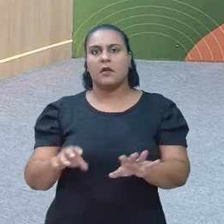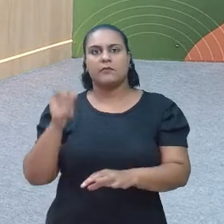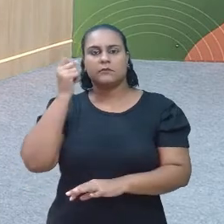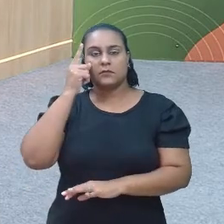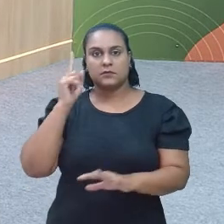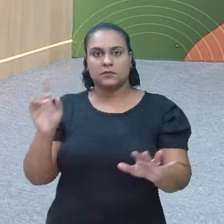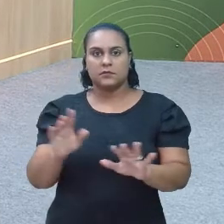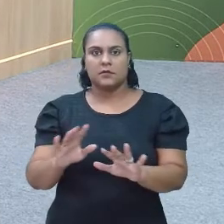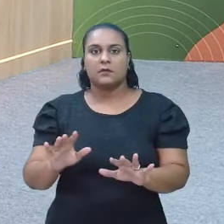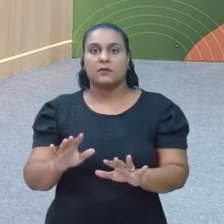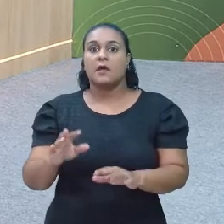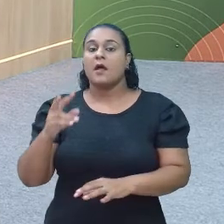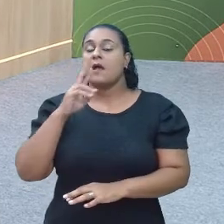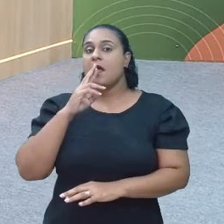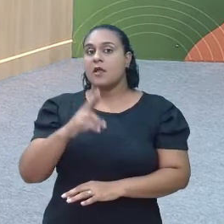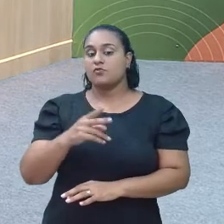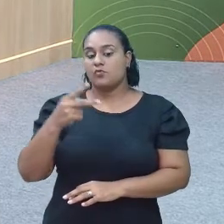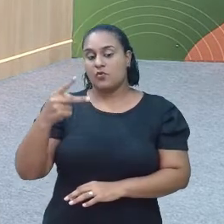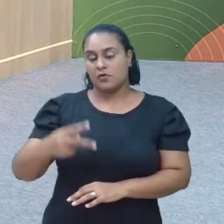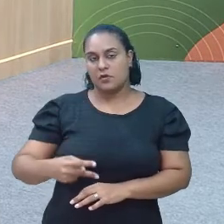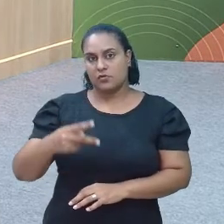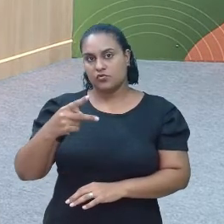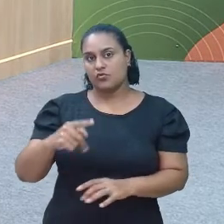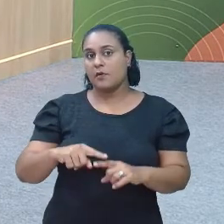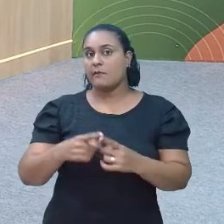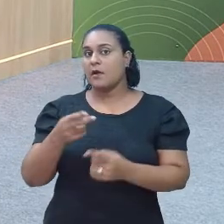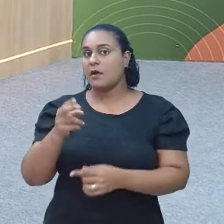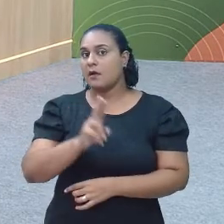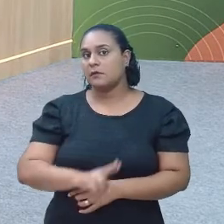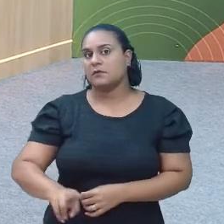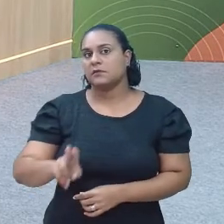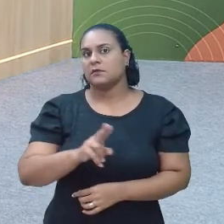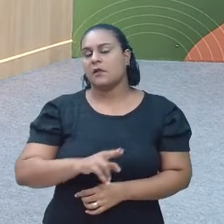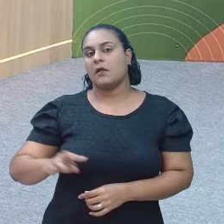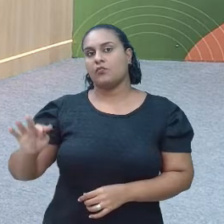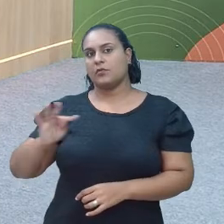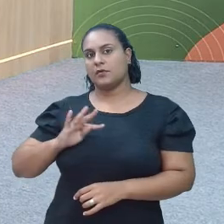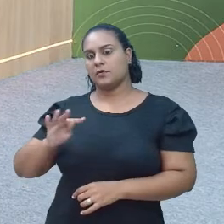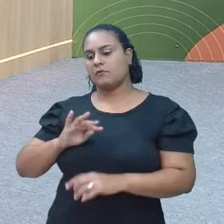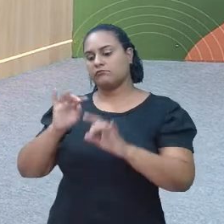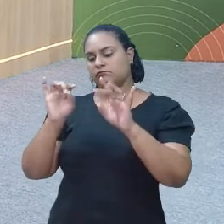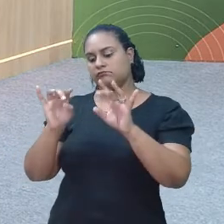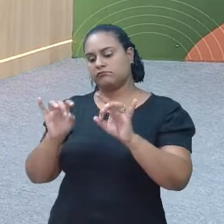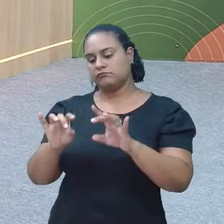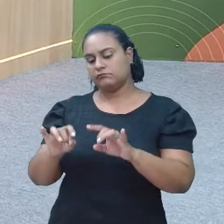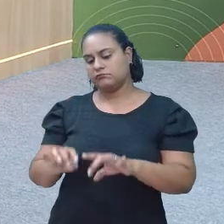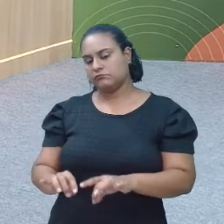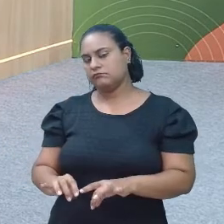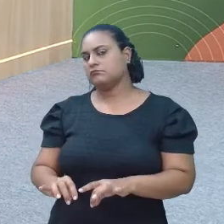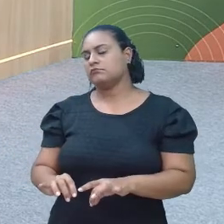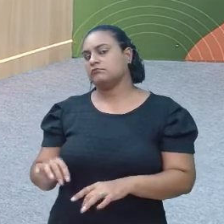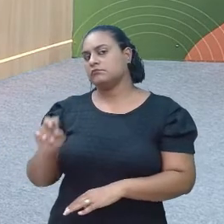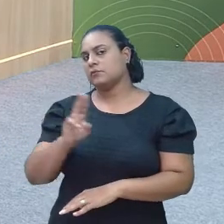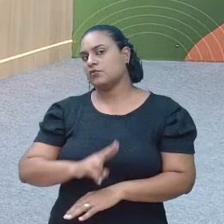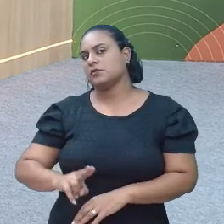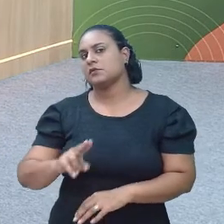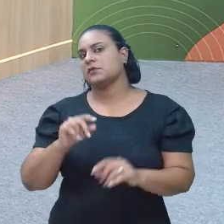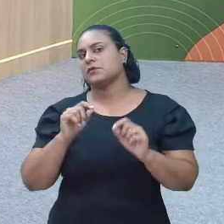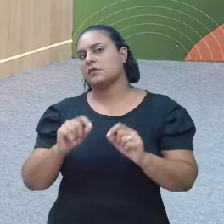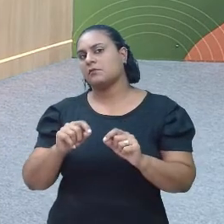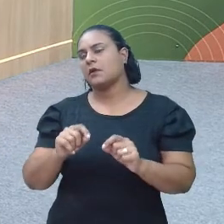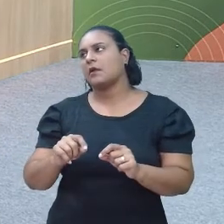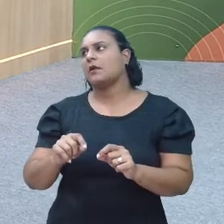ideia. A gente resolve as 2, mas a gente utiliza uma técnica específica para que a gente utilize